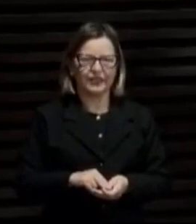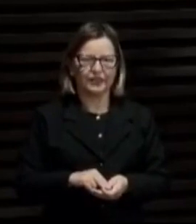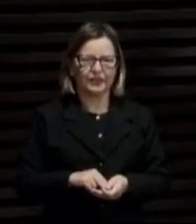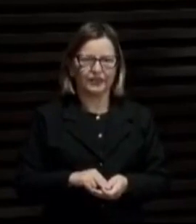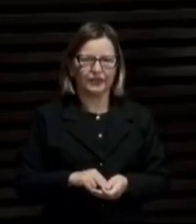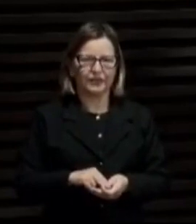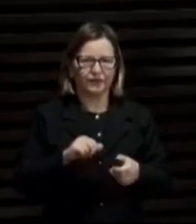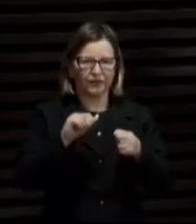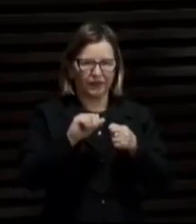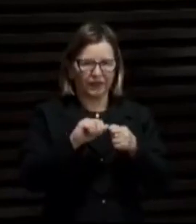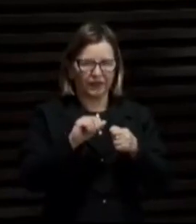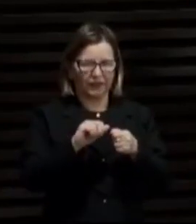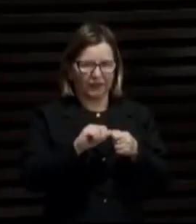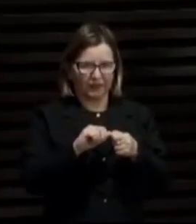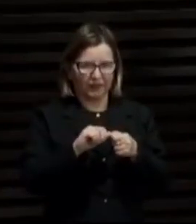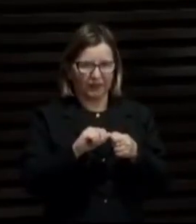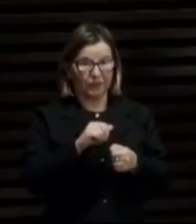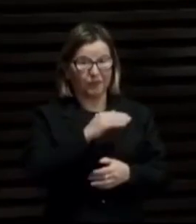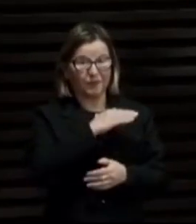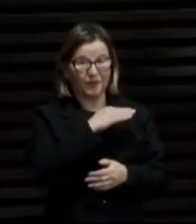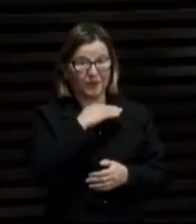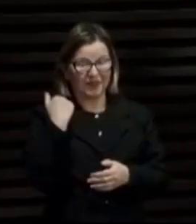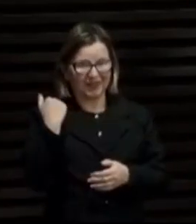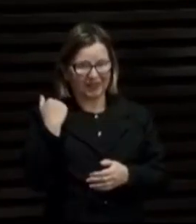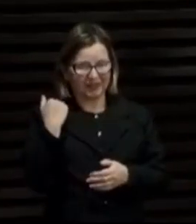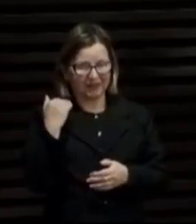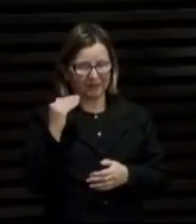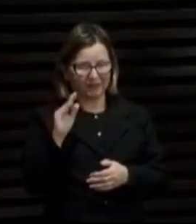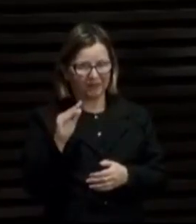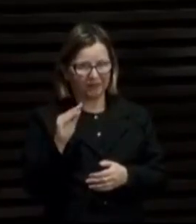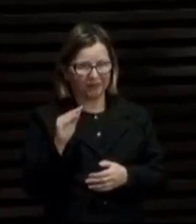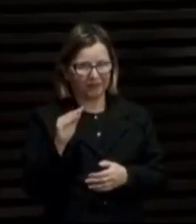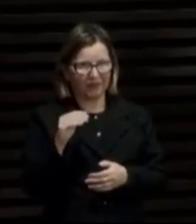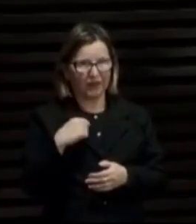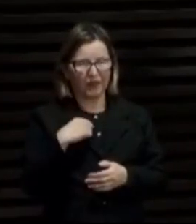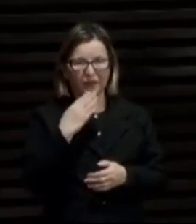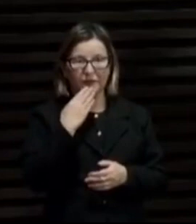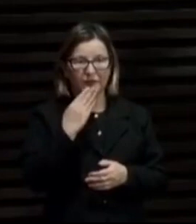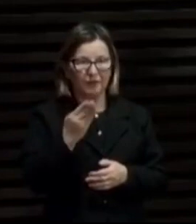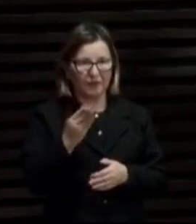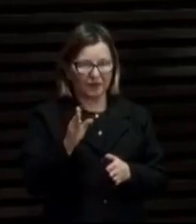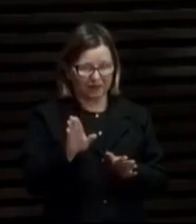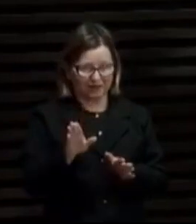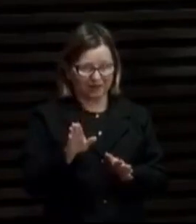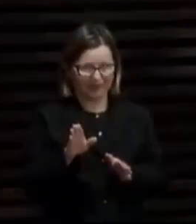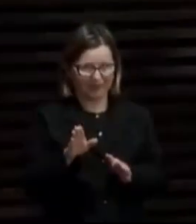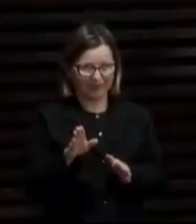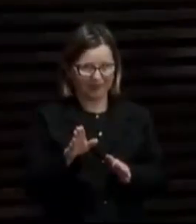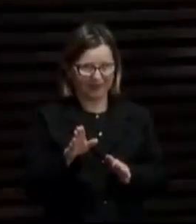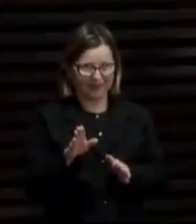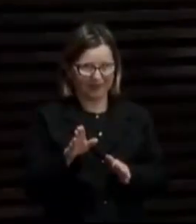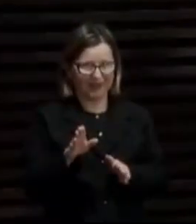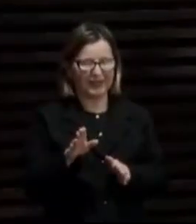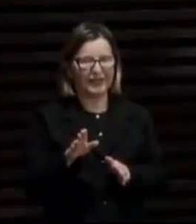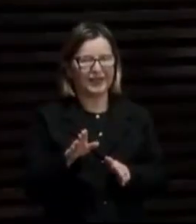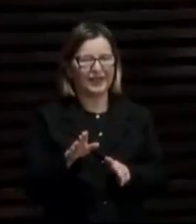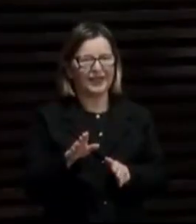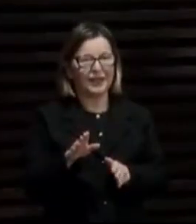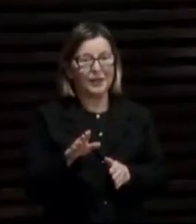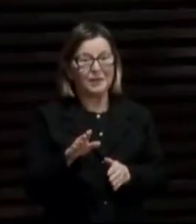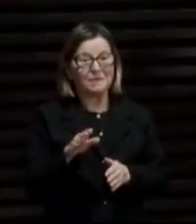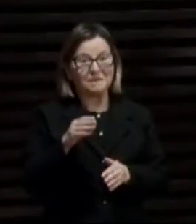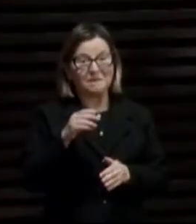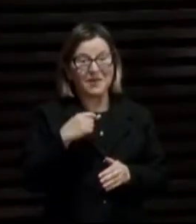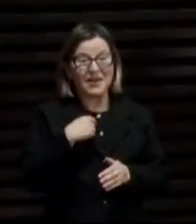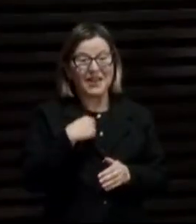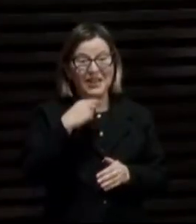Fazei, pois, morrer. Eu vou pedir para os irmãos agora que eu vou ter que dar umas paradinhas. Vou pedir permissão para me ler sozinho, tá